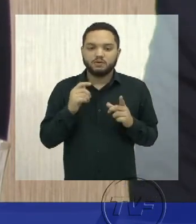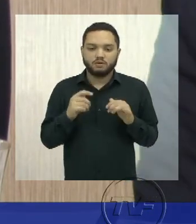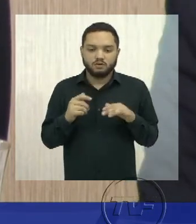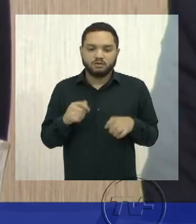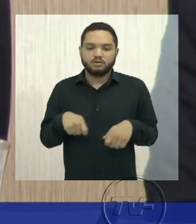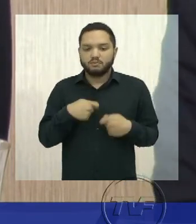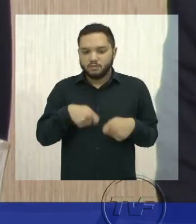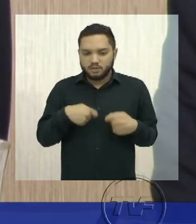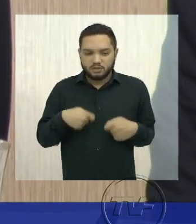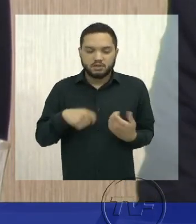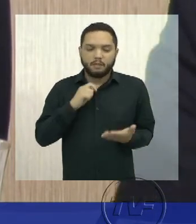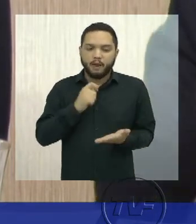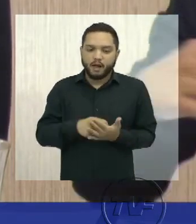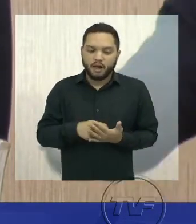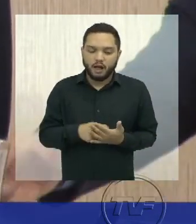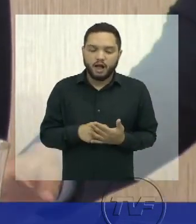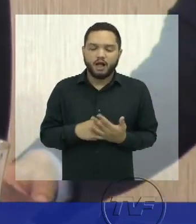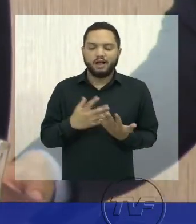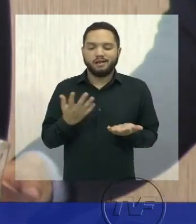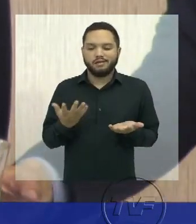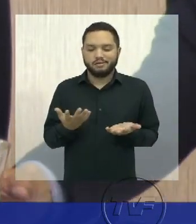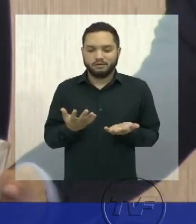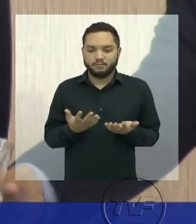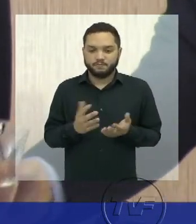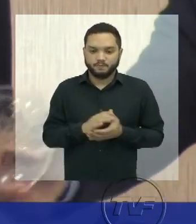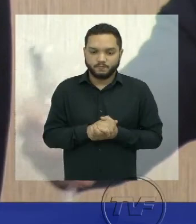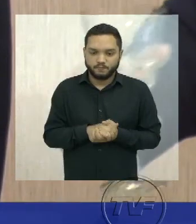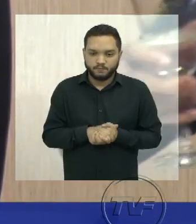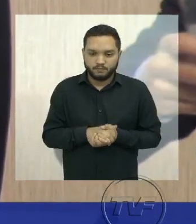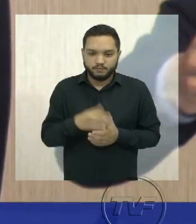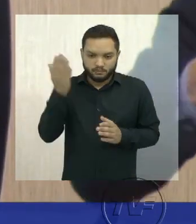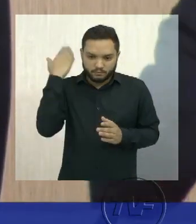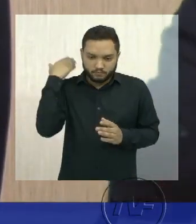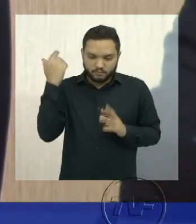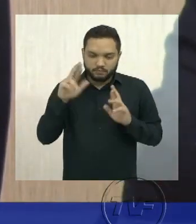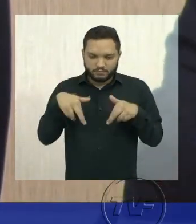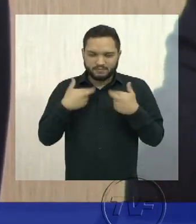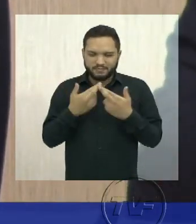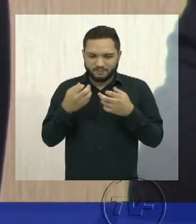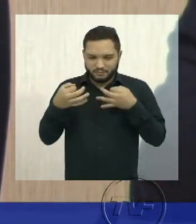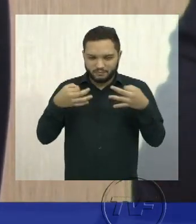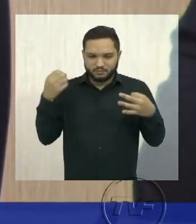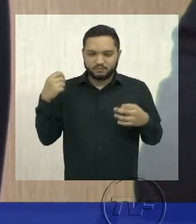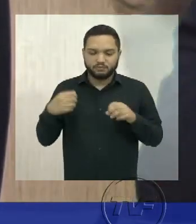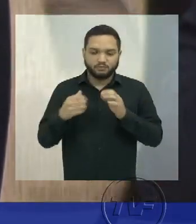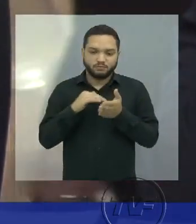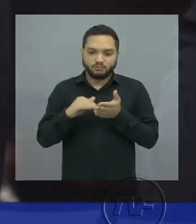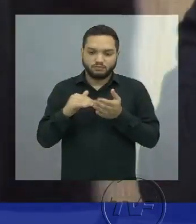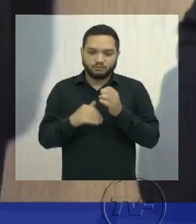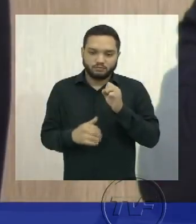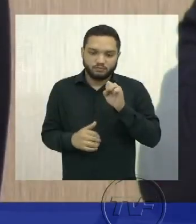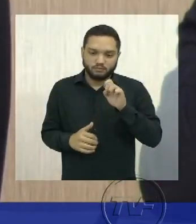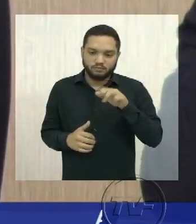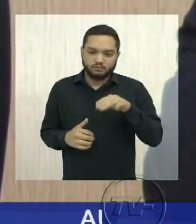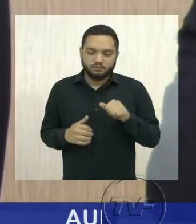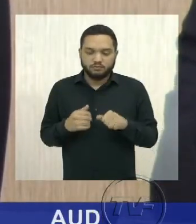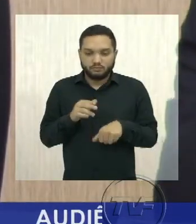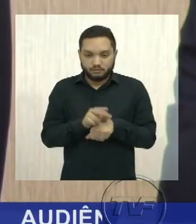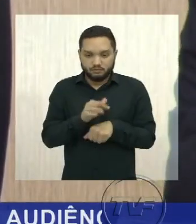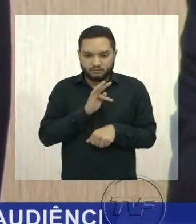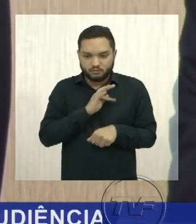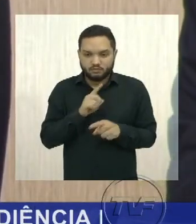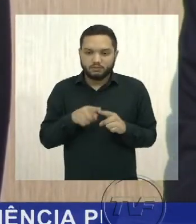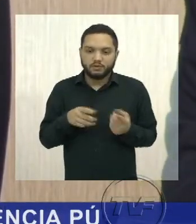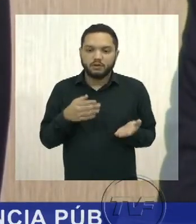que vocês precisam. Na última audiência, a Selma, como a gente não fiscaliza mais, mas nós temos um